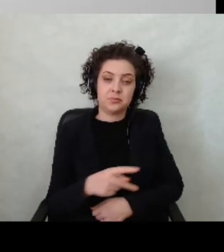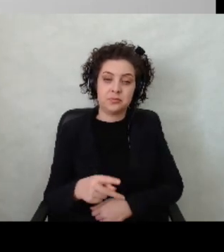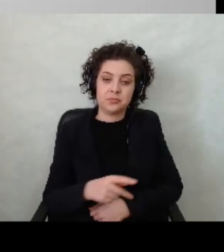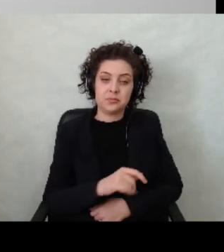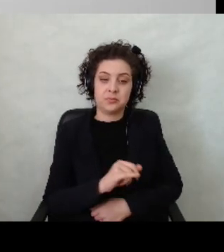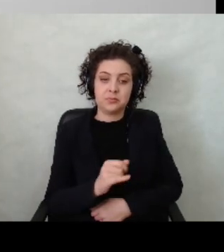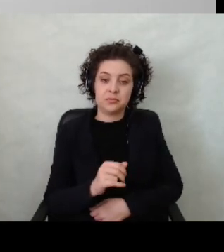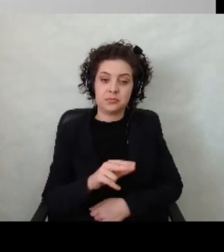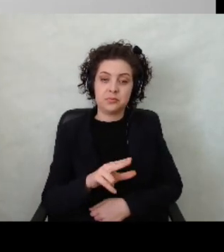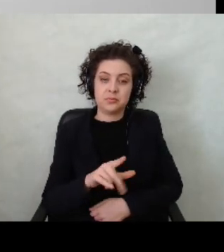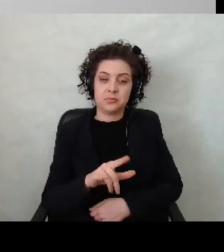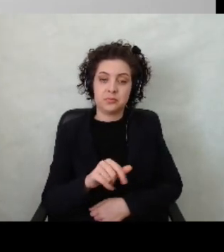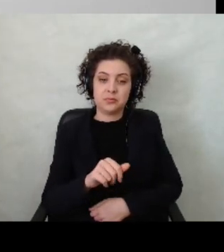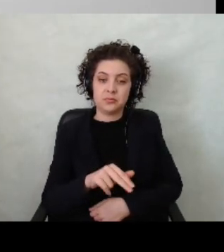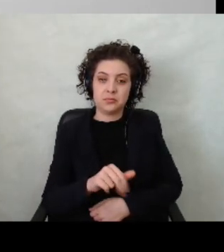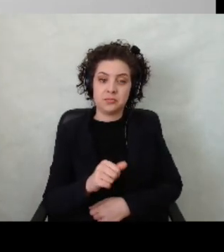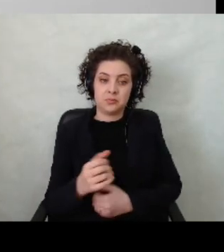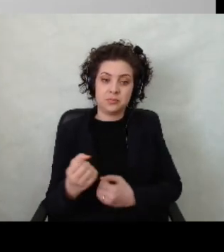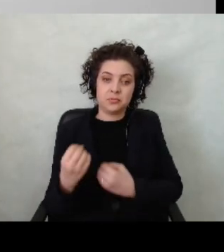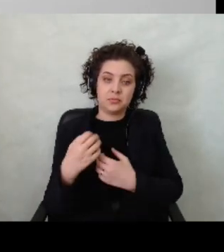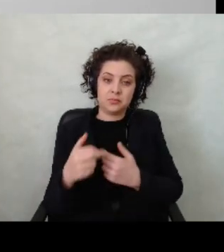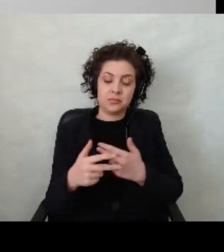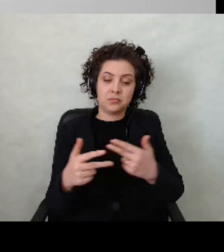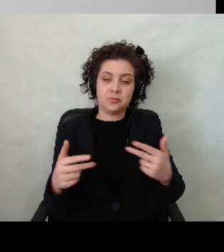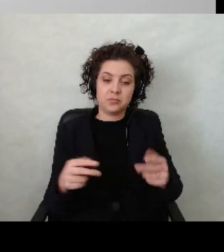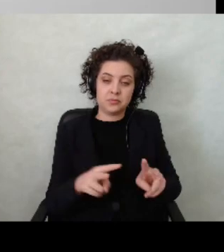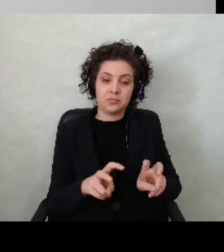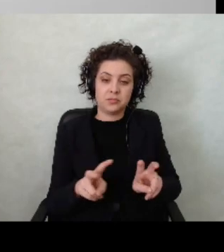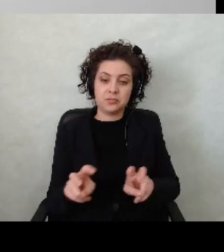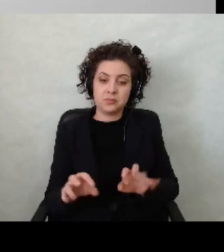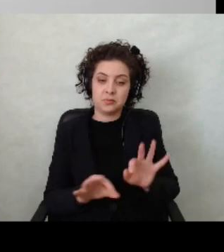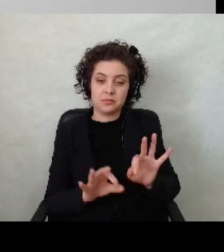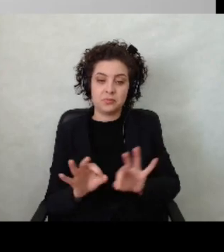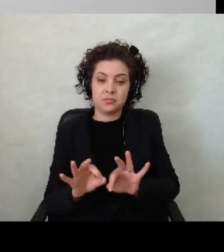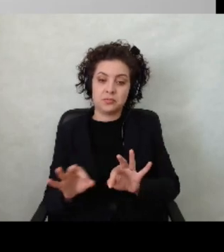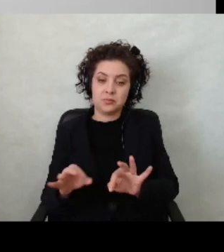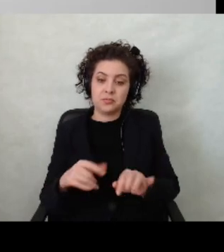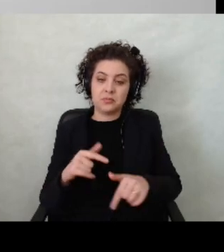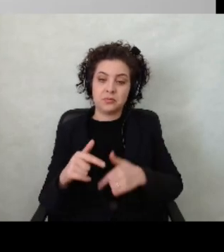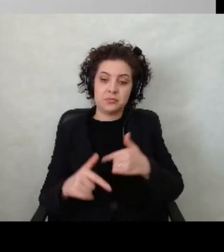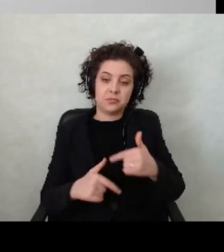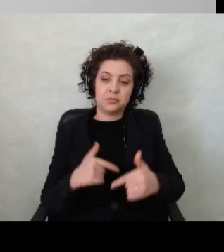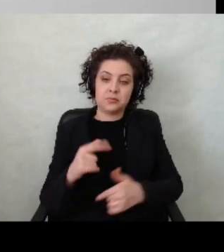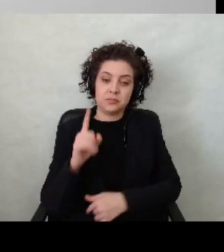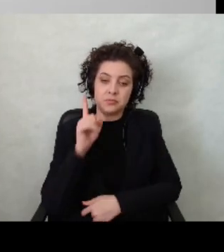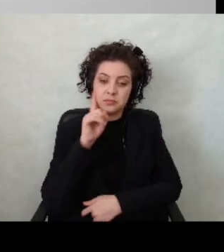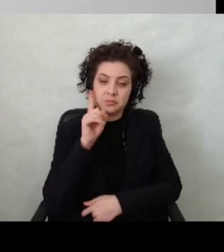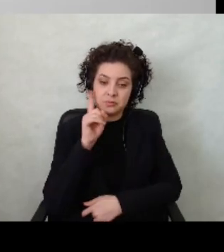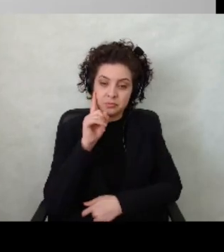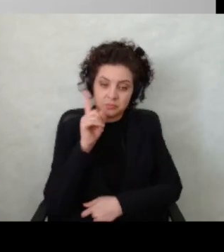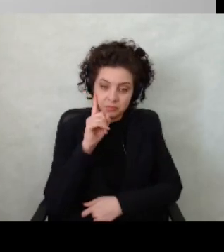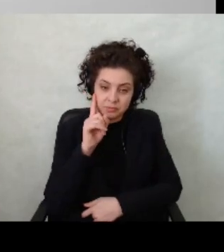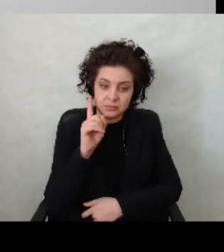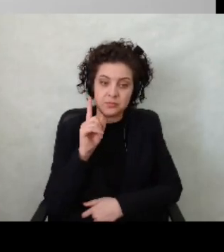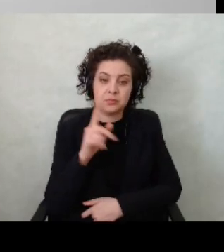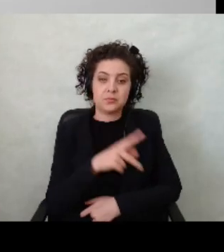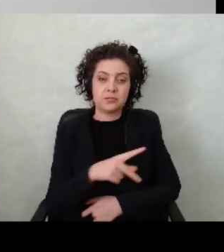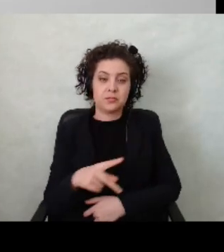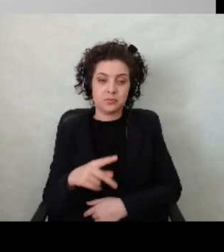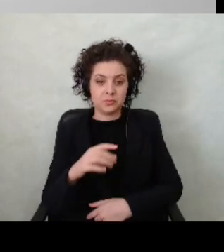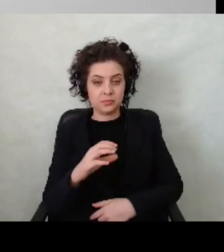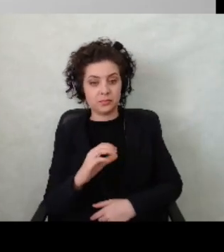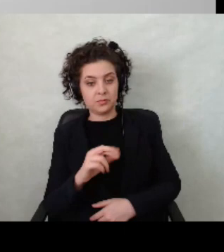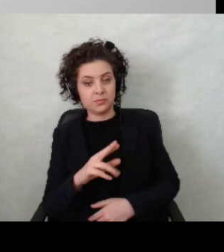que me ensinou todas as coisas relacionadas ao projeto, trabalha intensamente todos os dias, a professora Carla, da